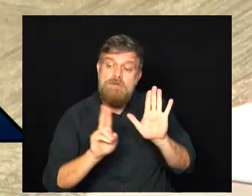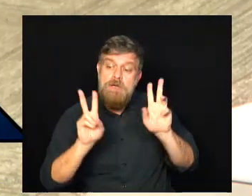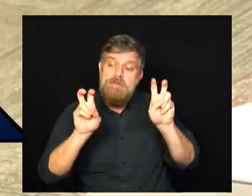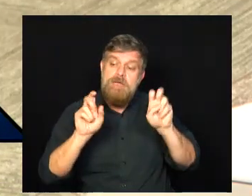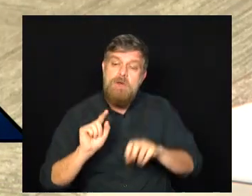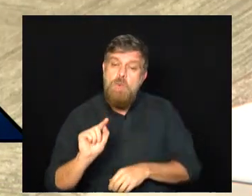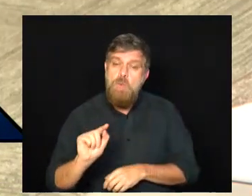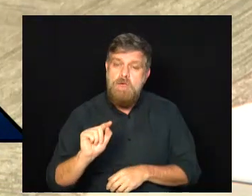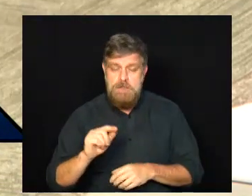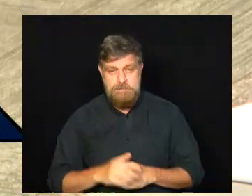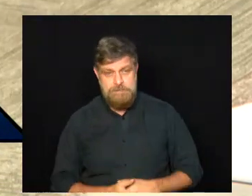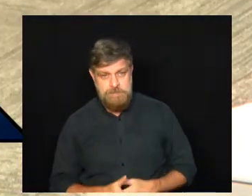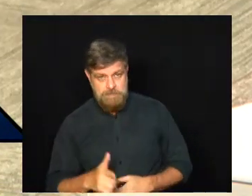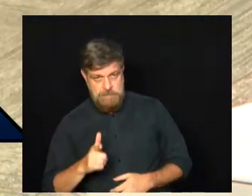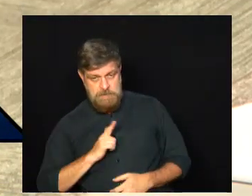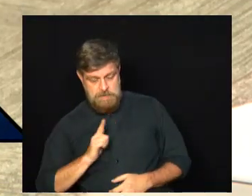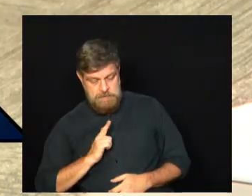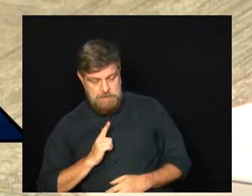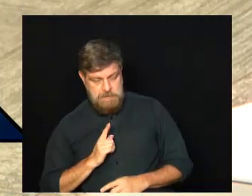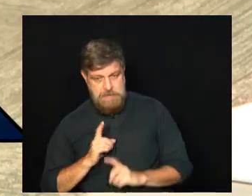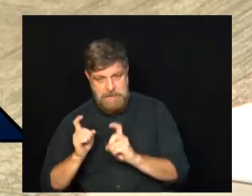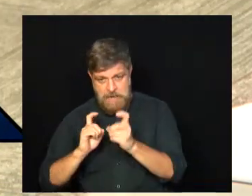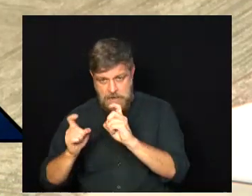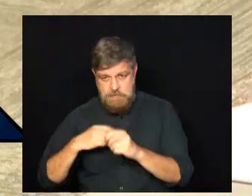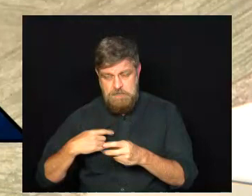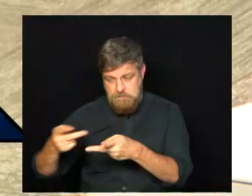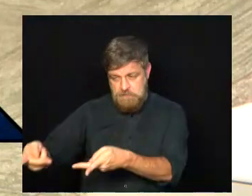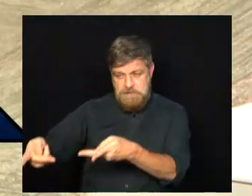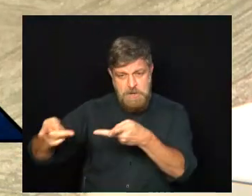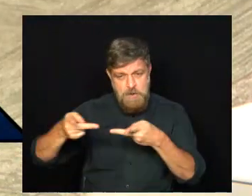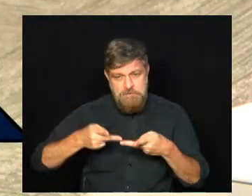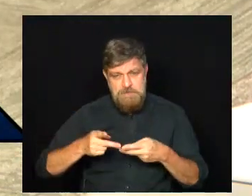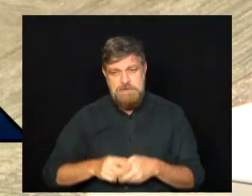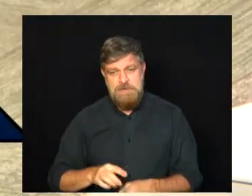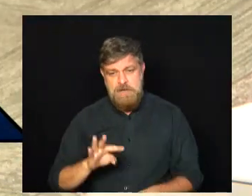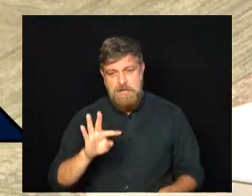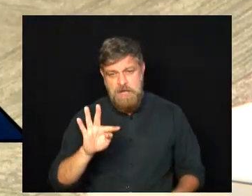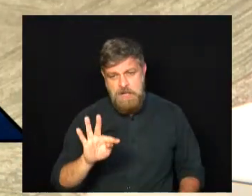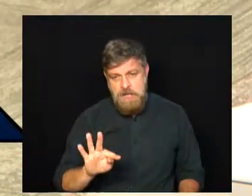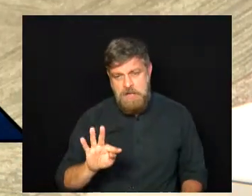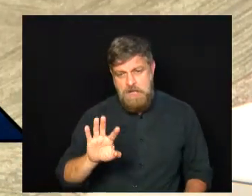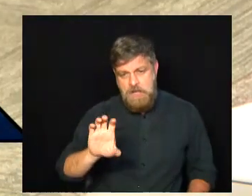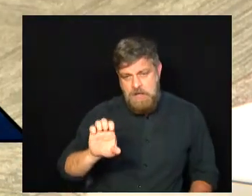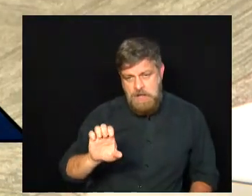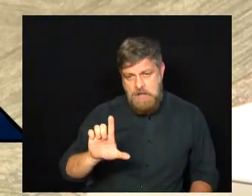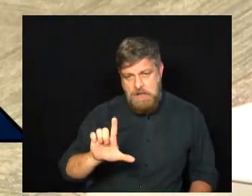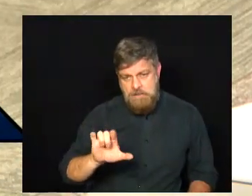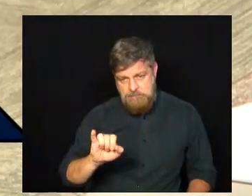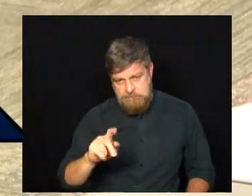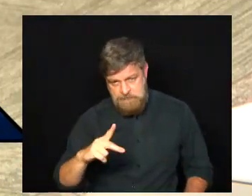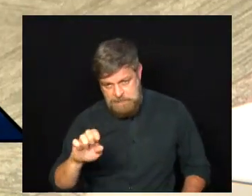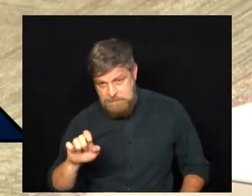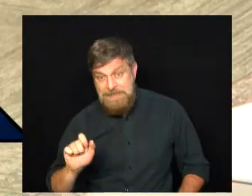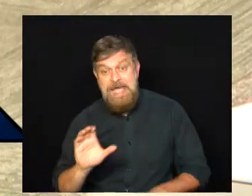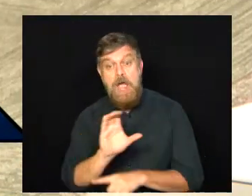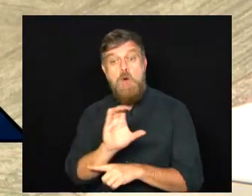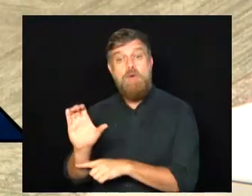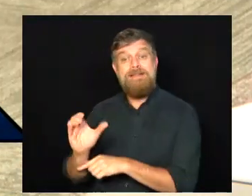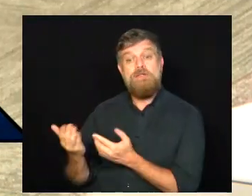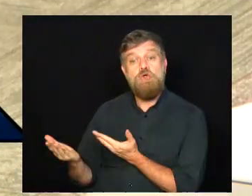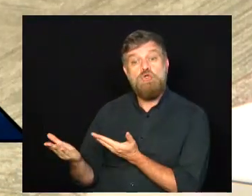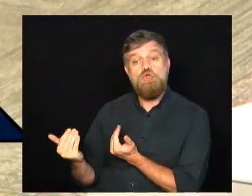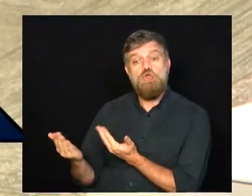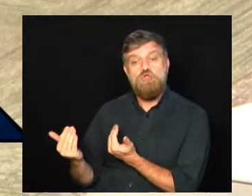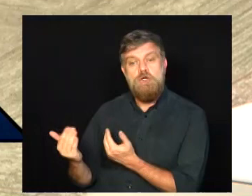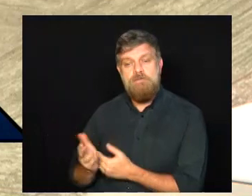Sim, nós teremos a próxima, que eu vou estar convidando o Felipe da Juventude, da Coordenadoria de Juventude,